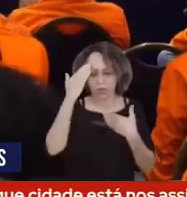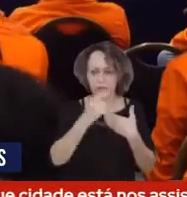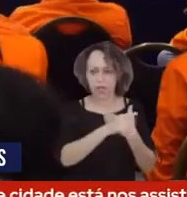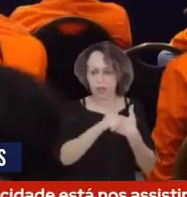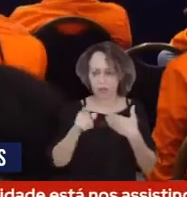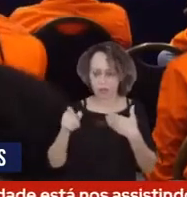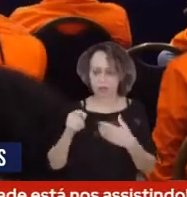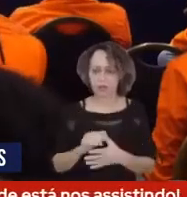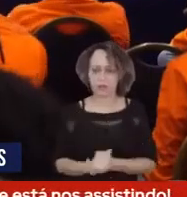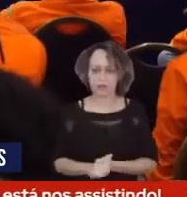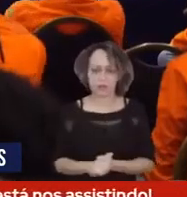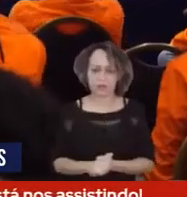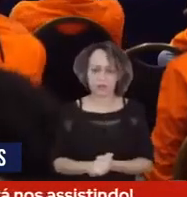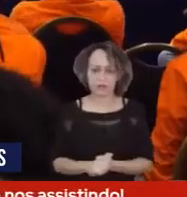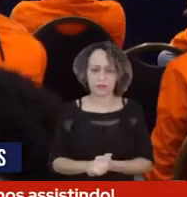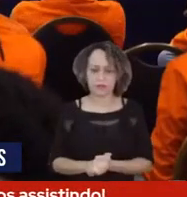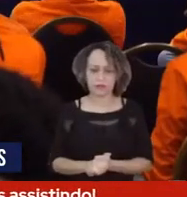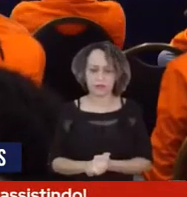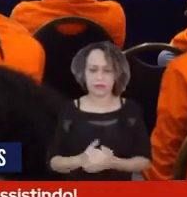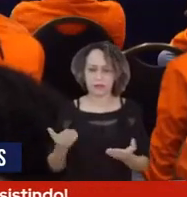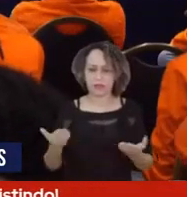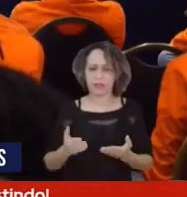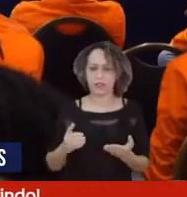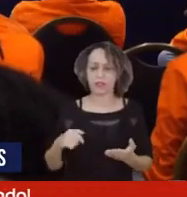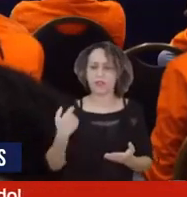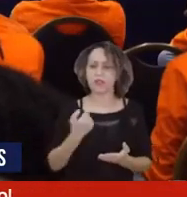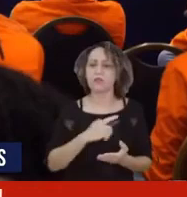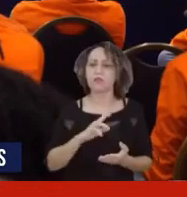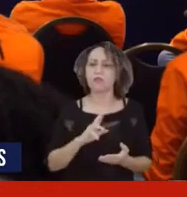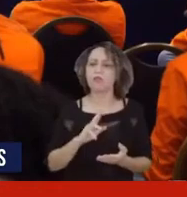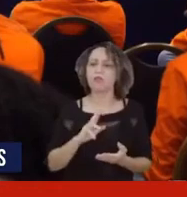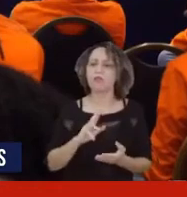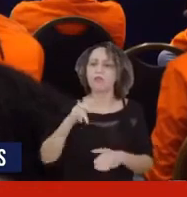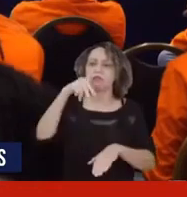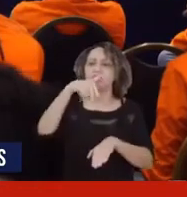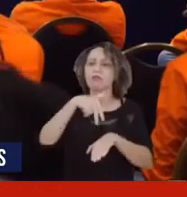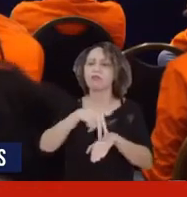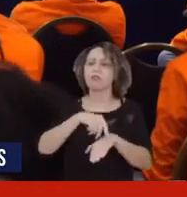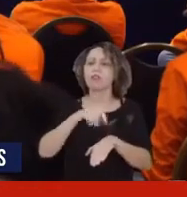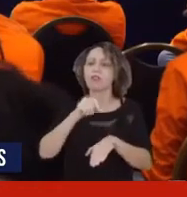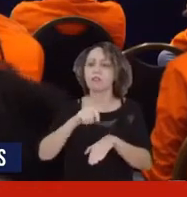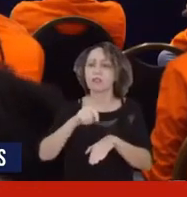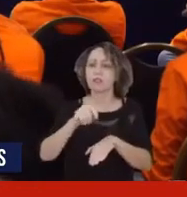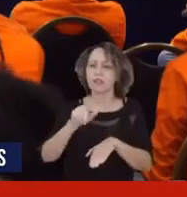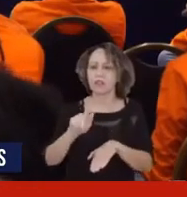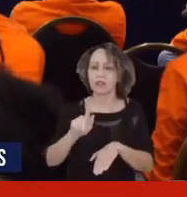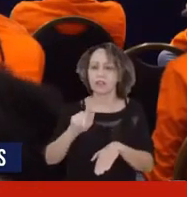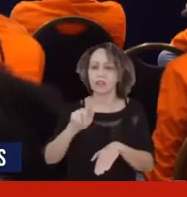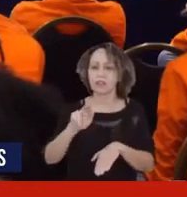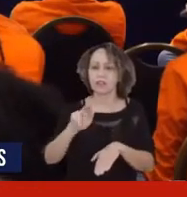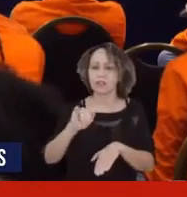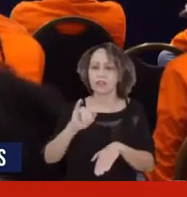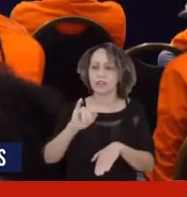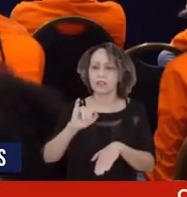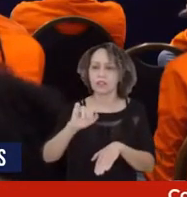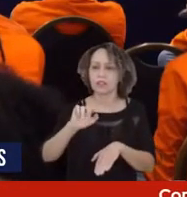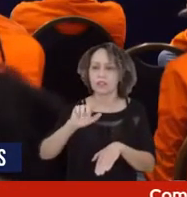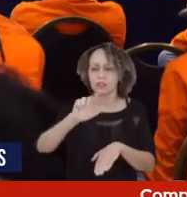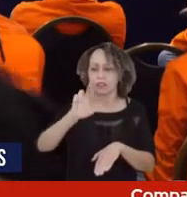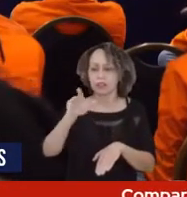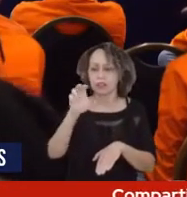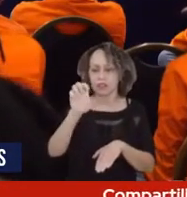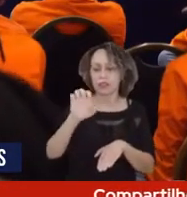E agora nós vamos passar a palavra para o companheiro Guilherme Estrela, ex-diretor de Exploração e Produção